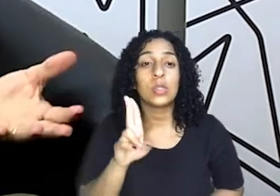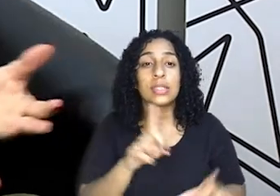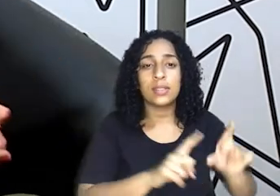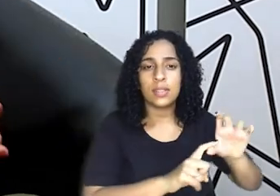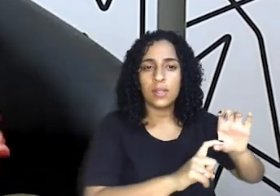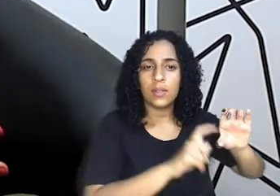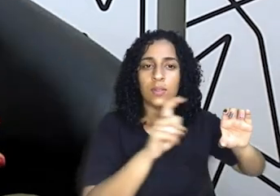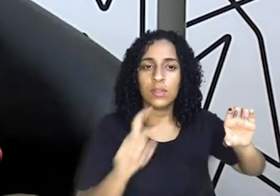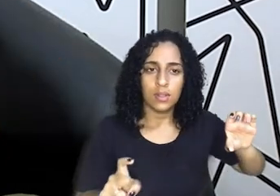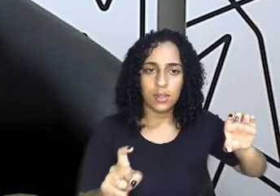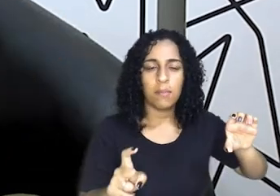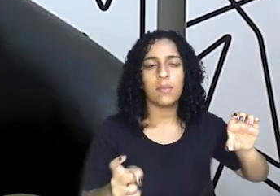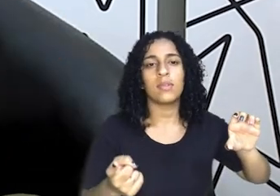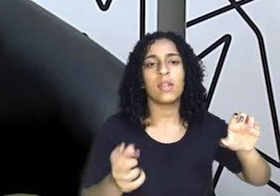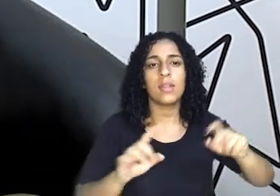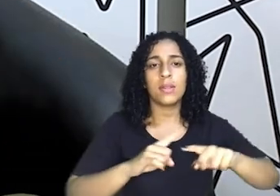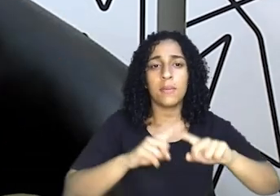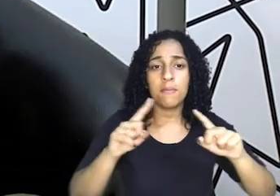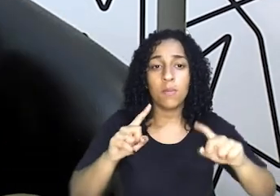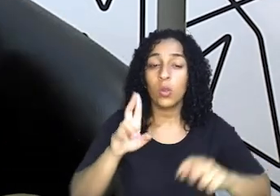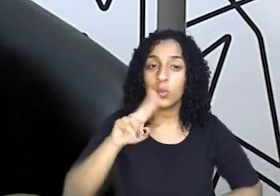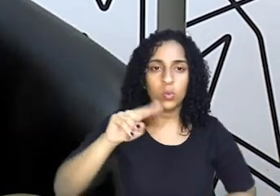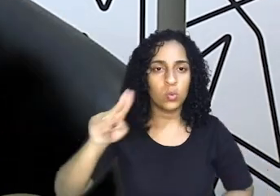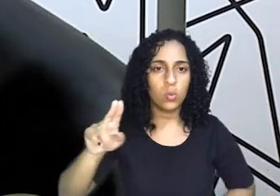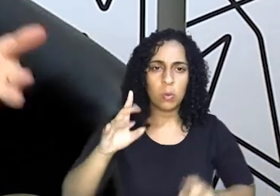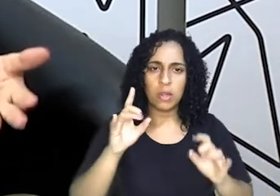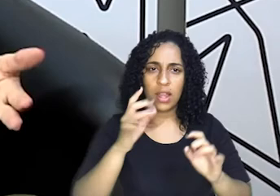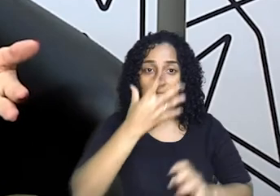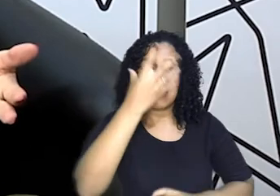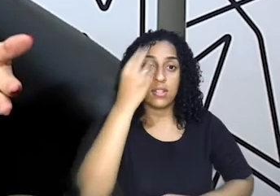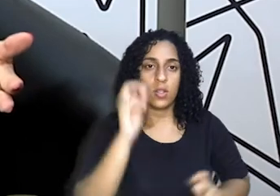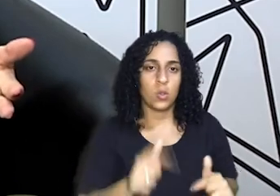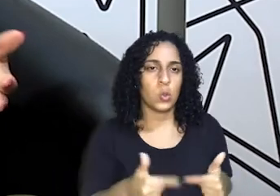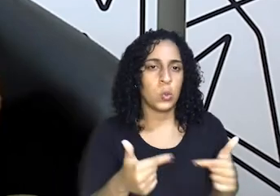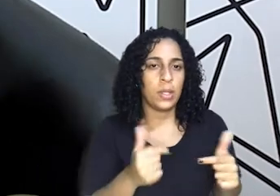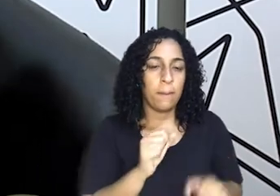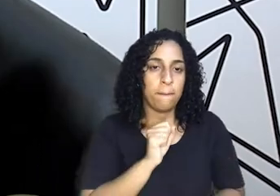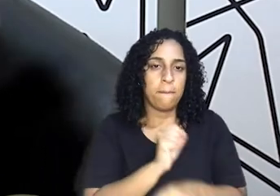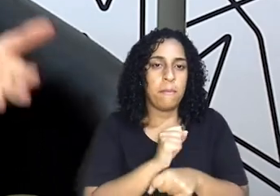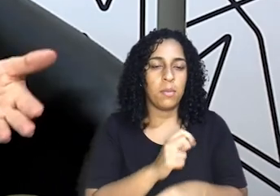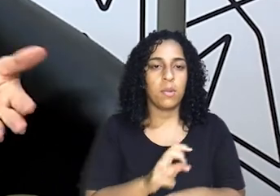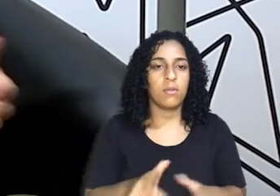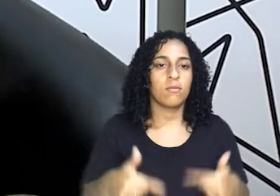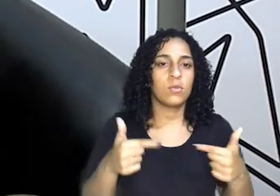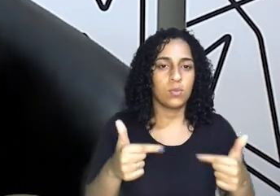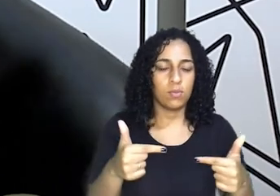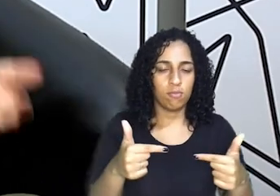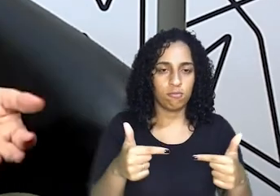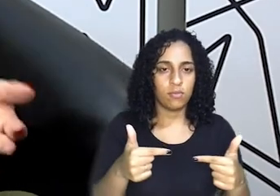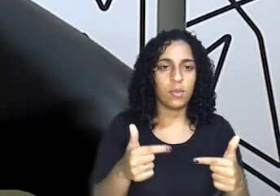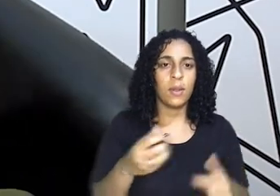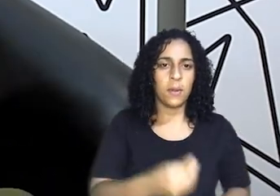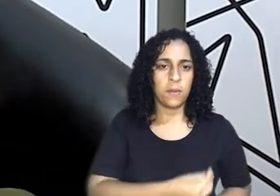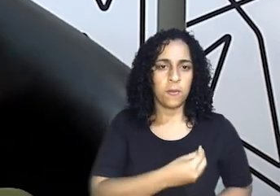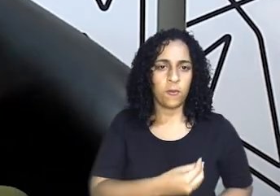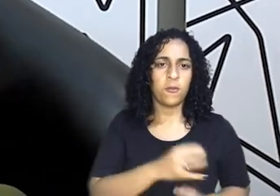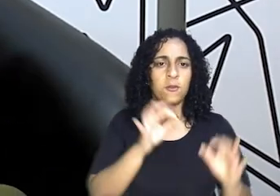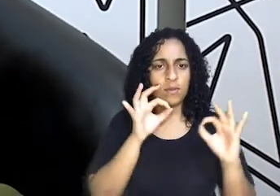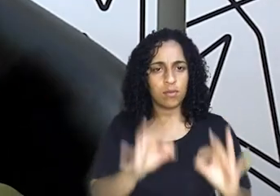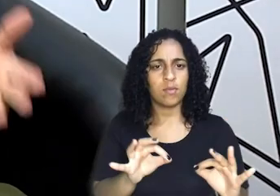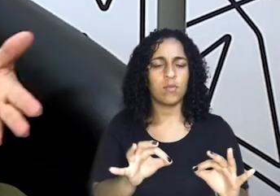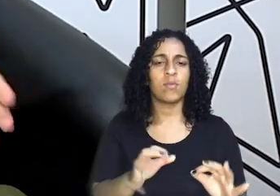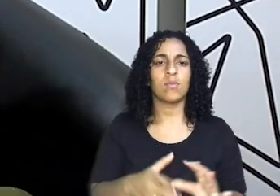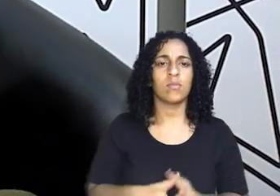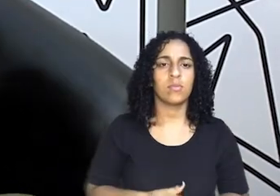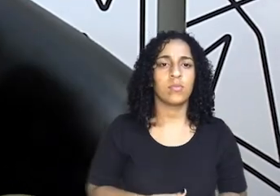usufruíram dessa independência do estado-nação eles Nunca deixaram de lutar por liberdade por vida digna né